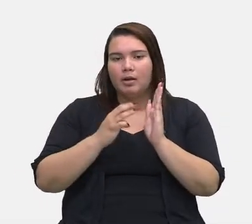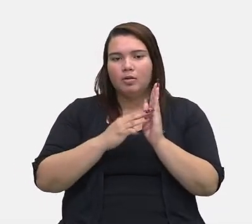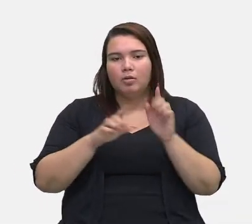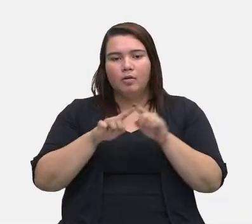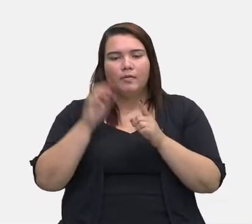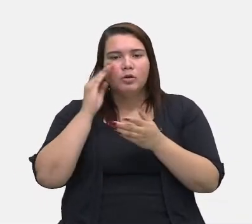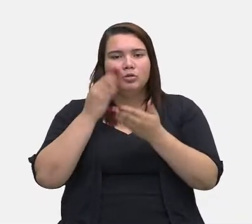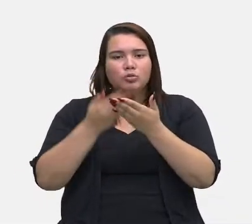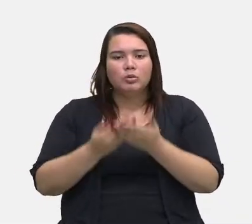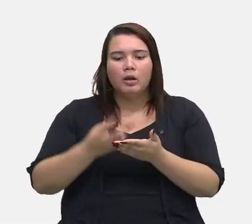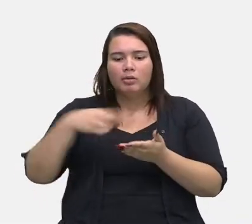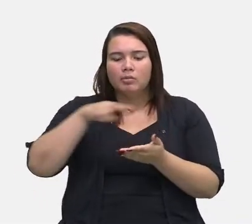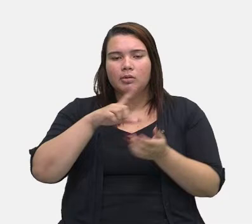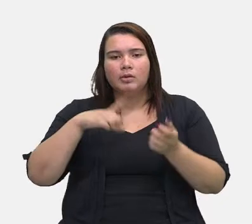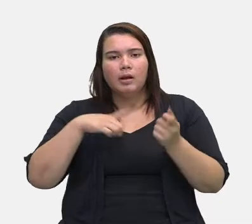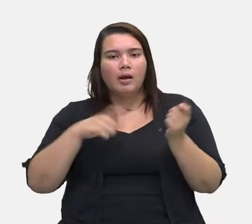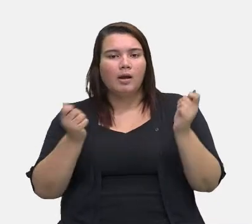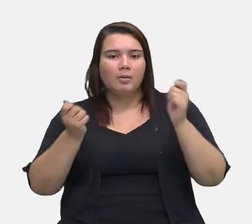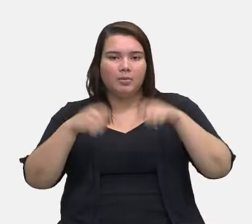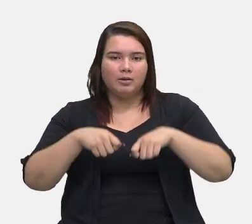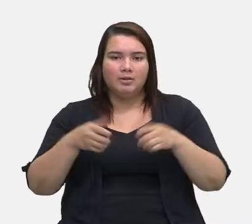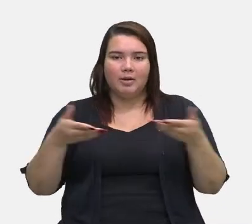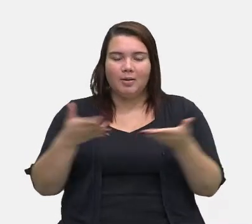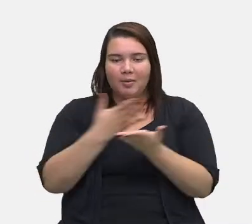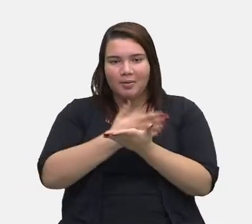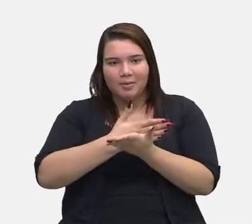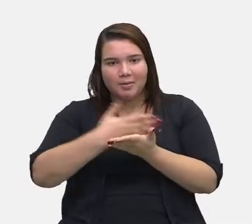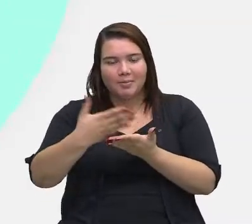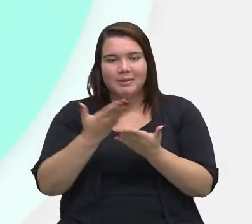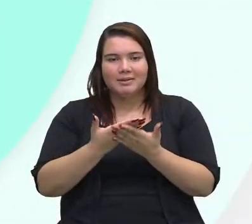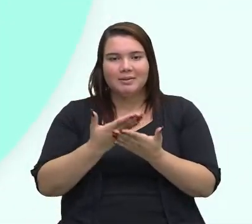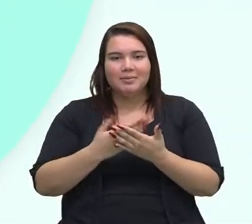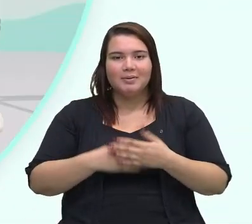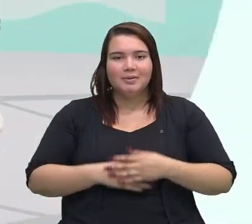pouco sobre a sua eficiência, certo? E agora inicia aí a nossa aula.